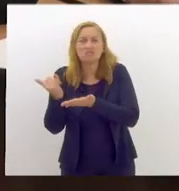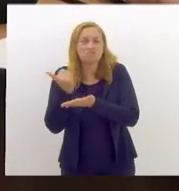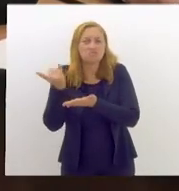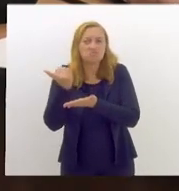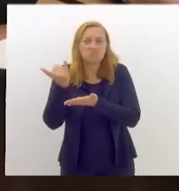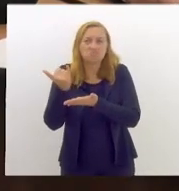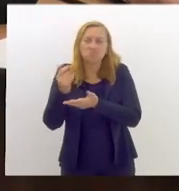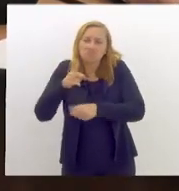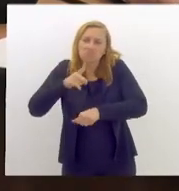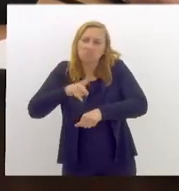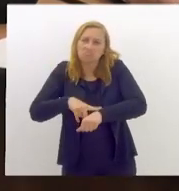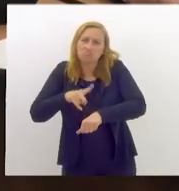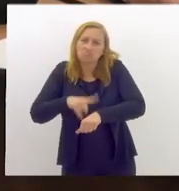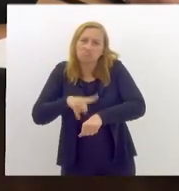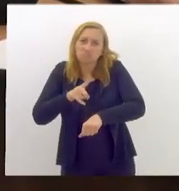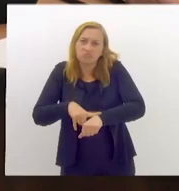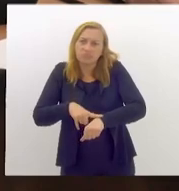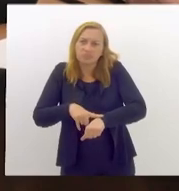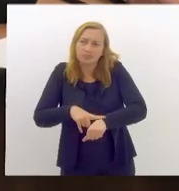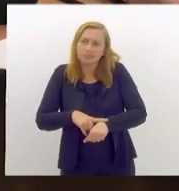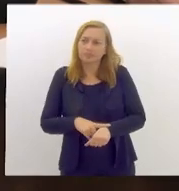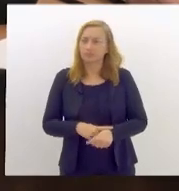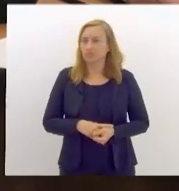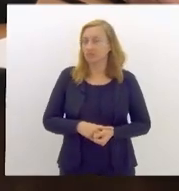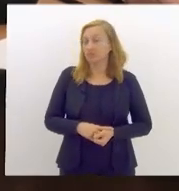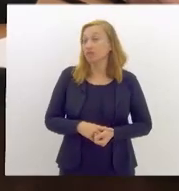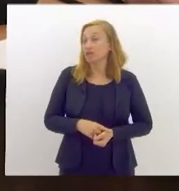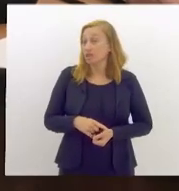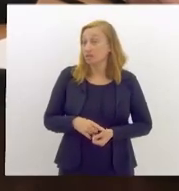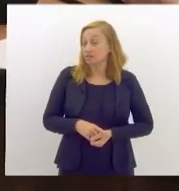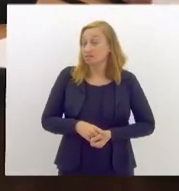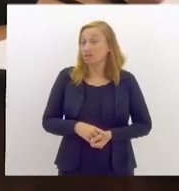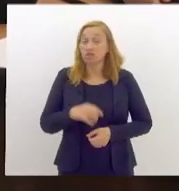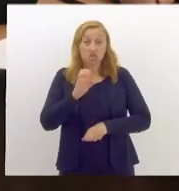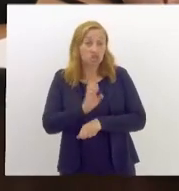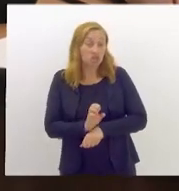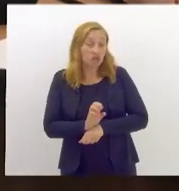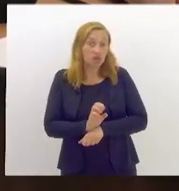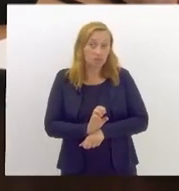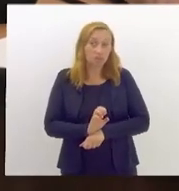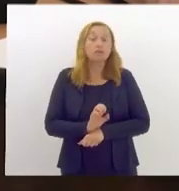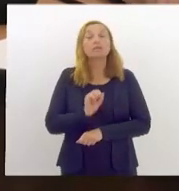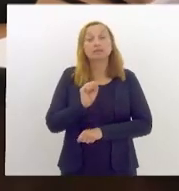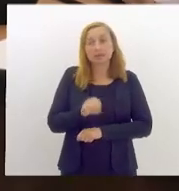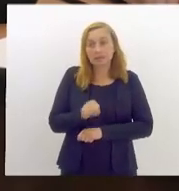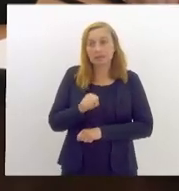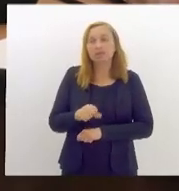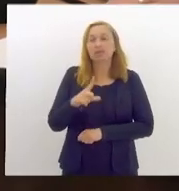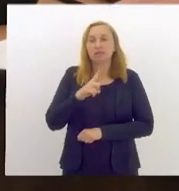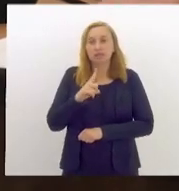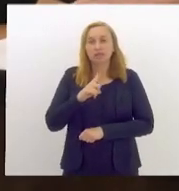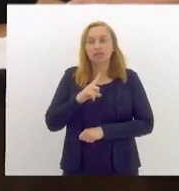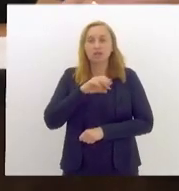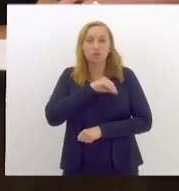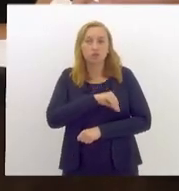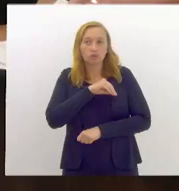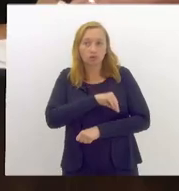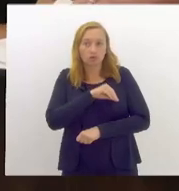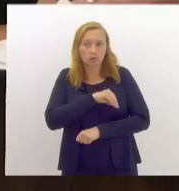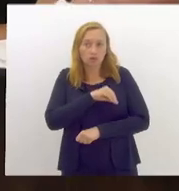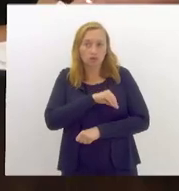no momento em que esse é mesmo estado que sim tem aí no seu orçamento